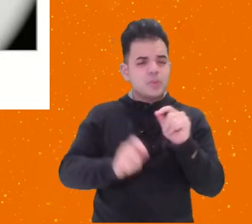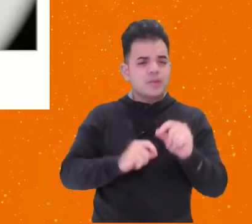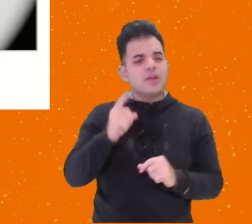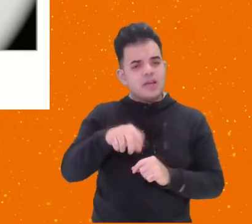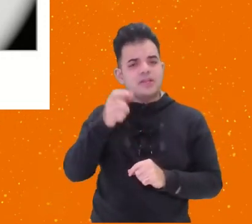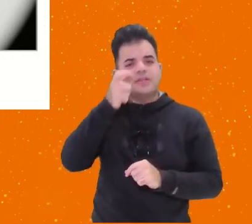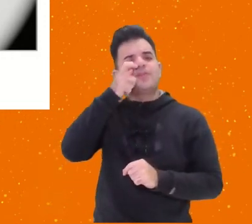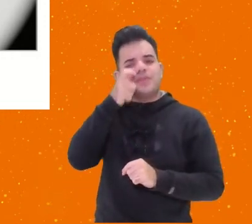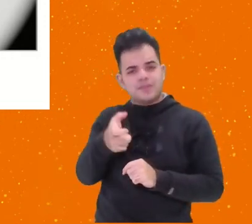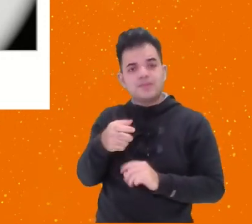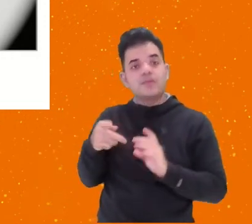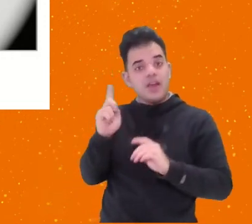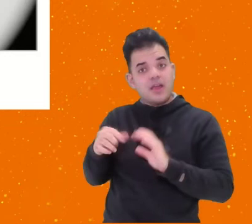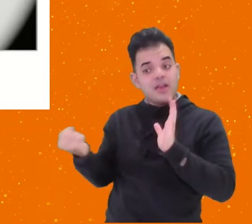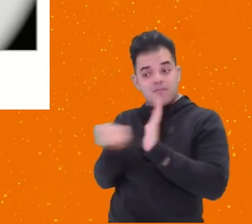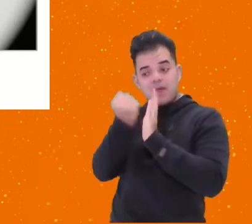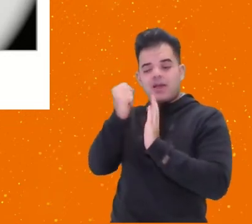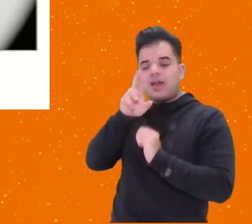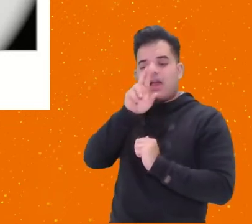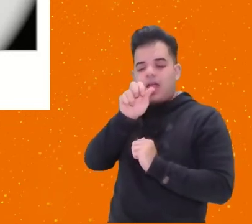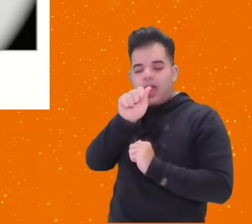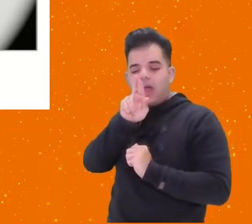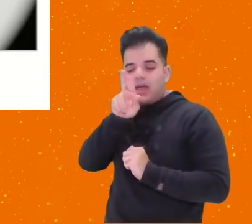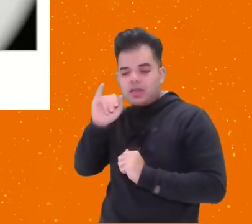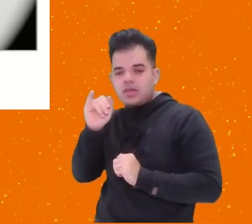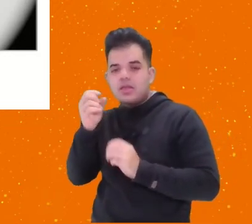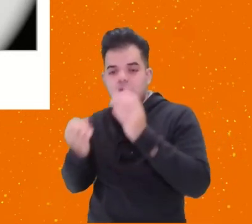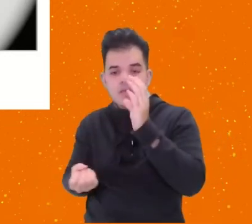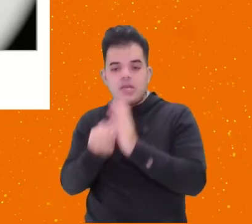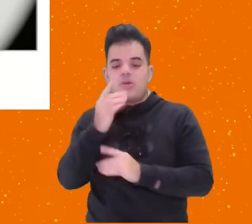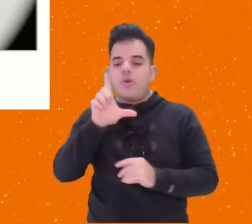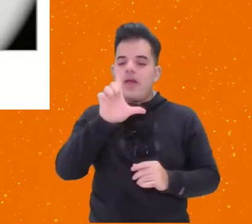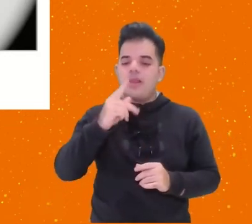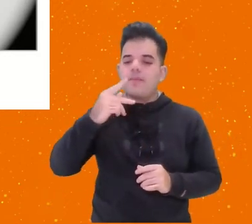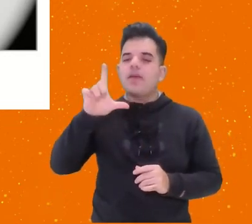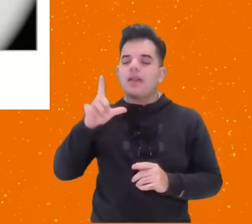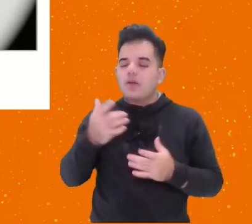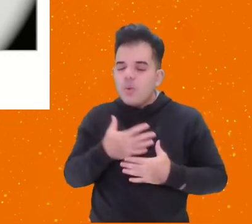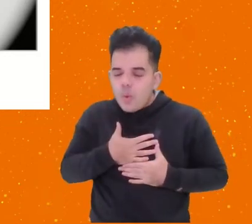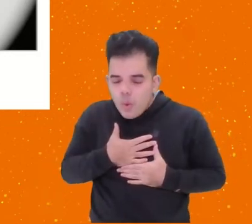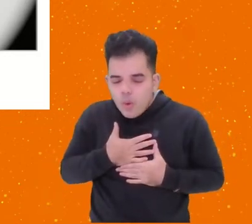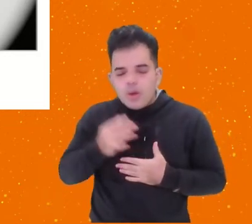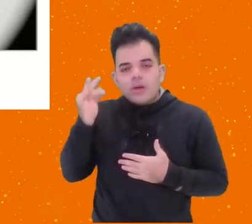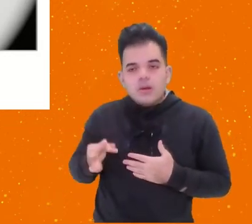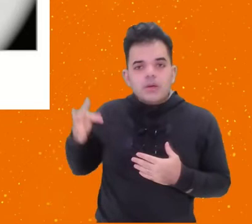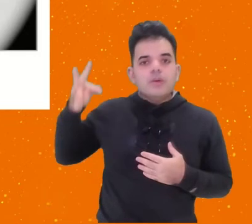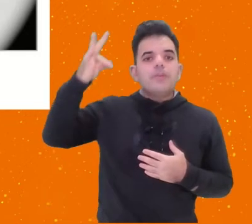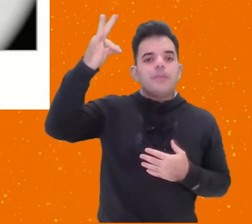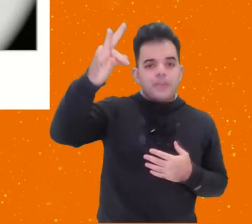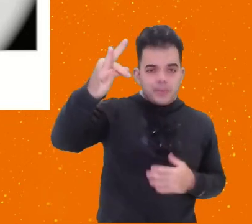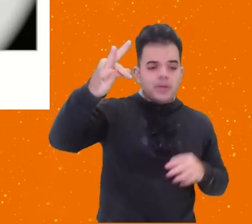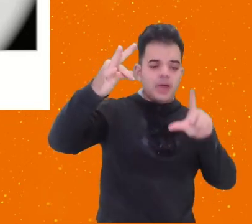Por isso que a Arri desenvolveu o LPL e gostaria que o futuro se tornasse